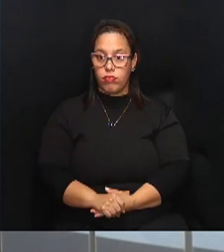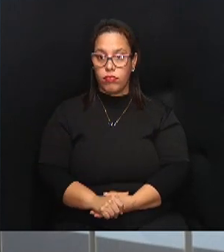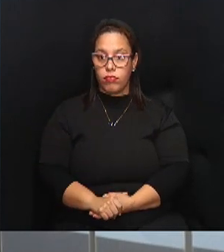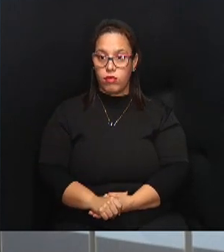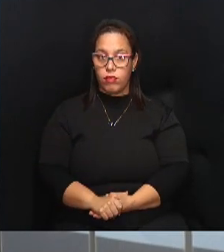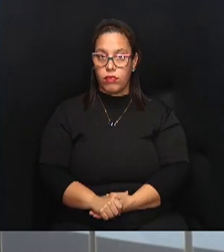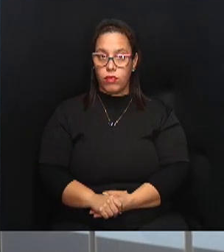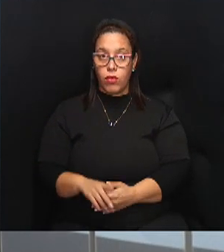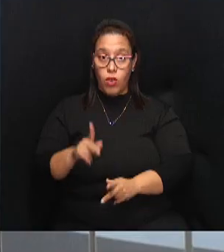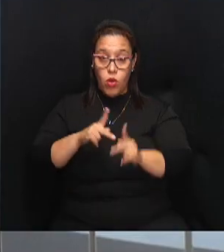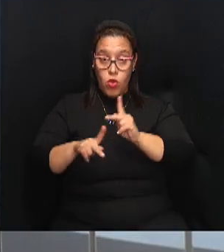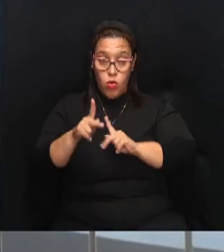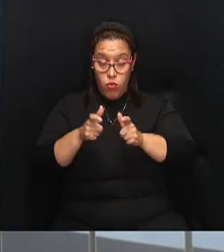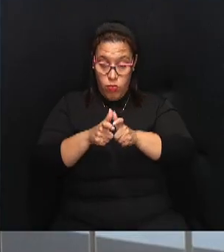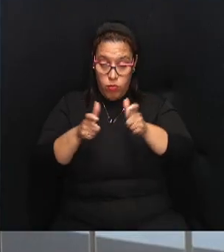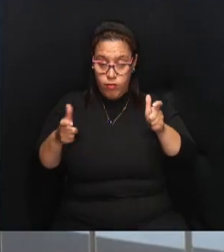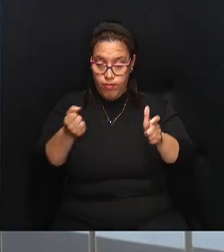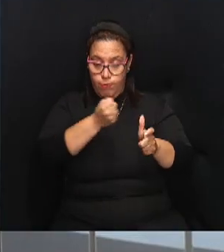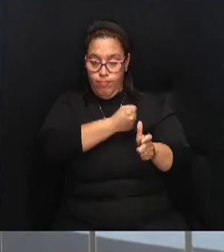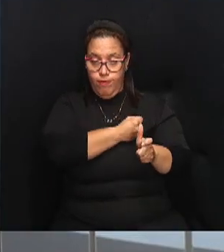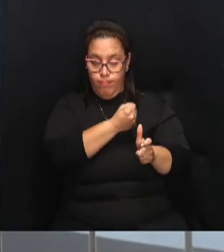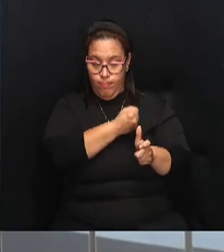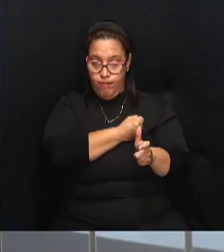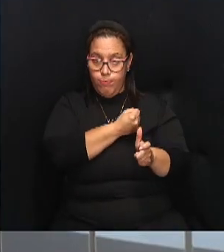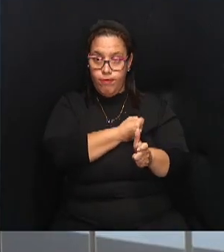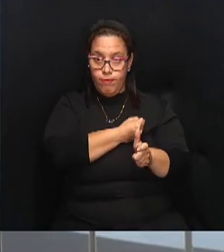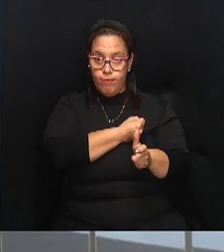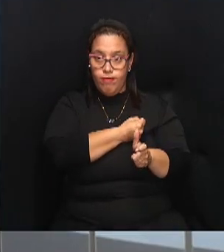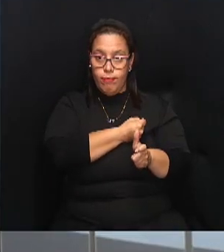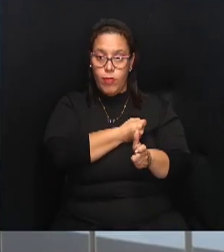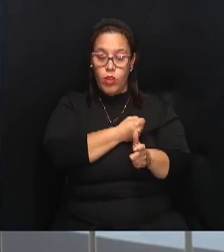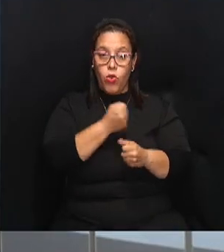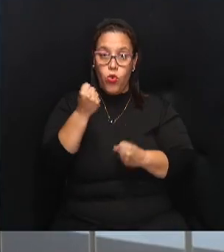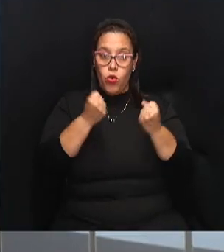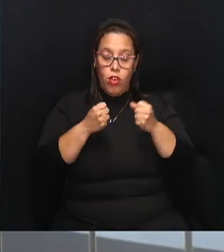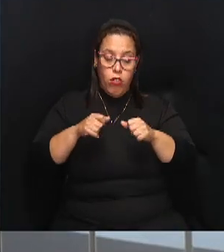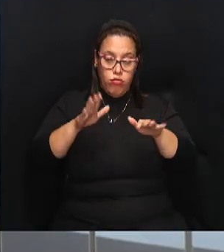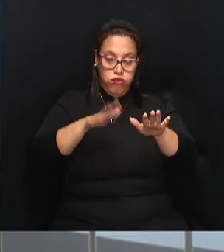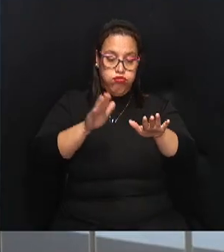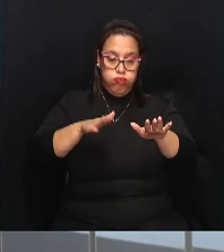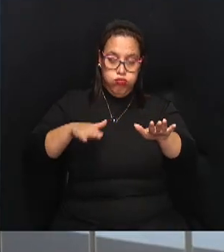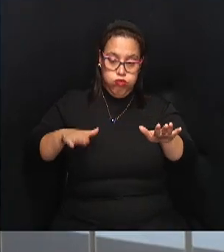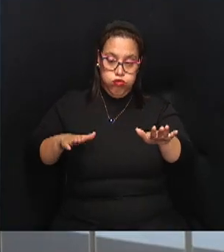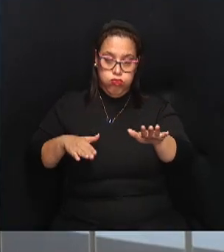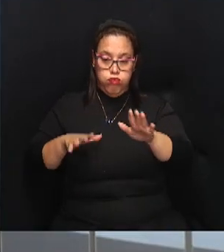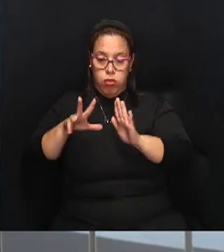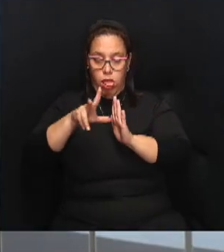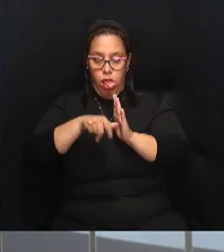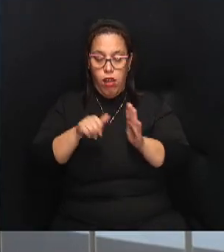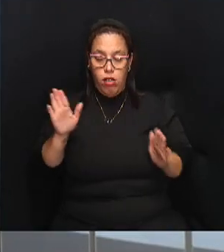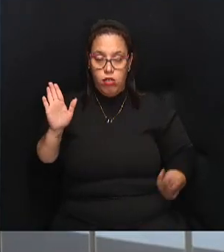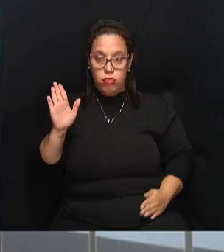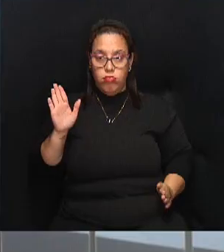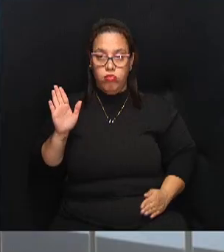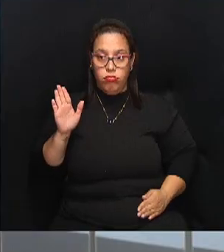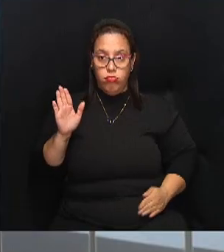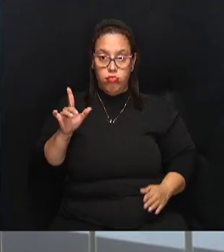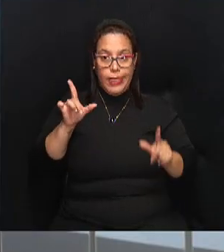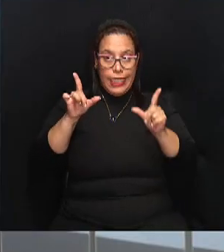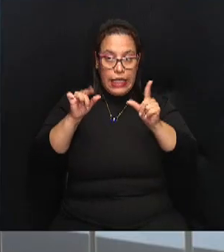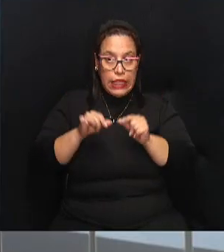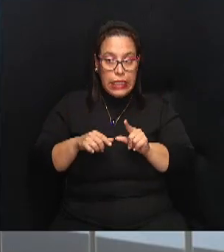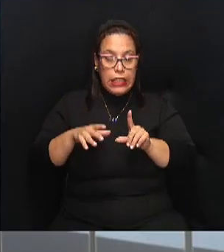uma população maior, o número de veículos transitando, né, o número de furtos, roubos de veículos vem diminuindo,